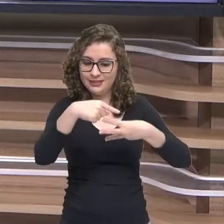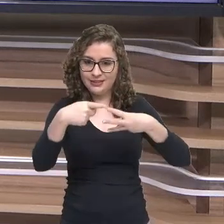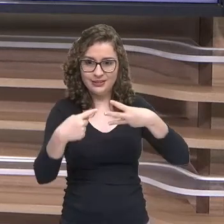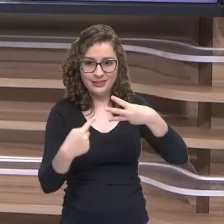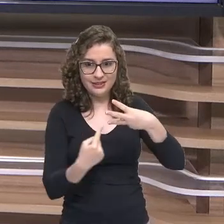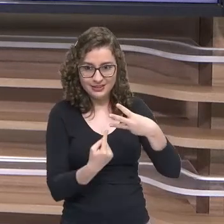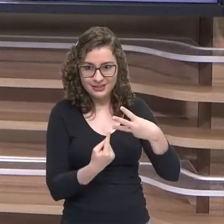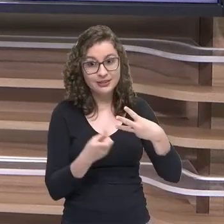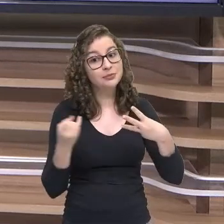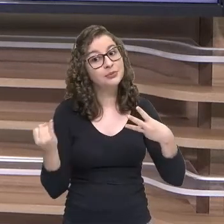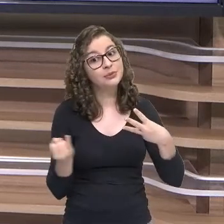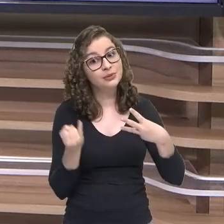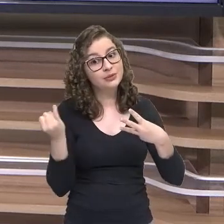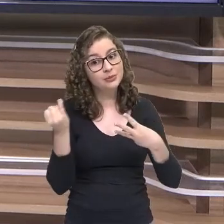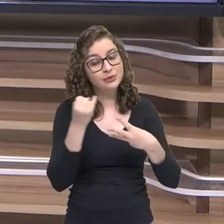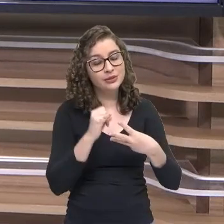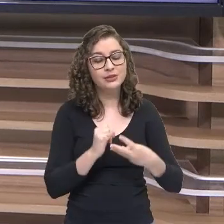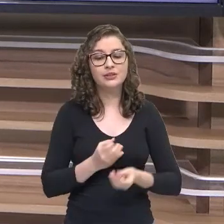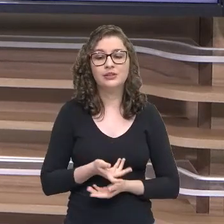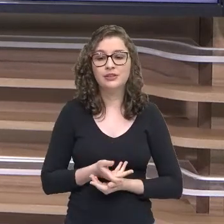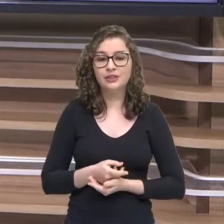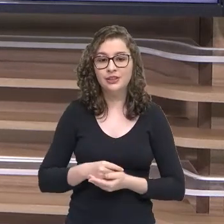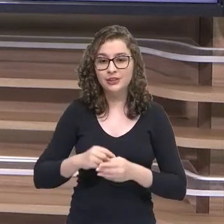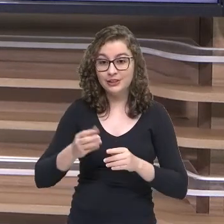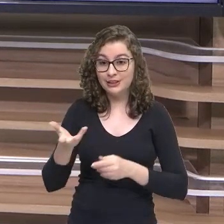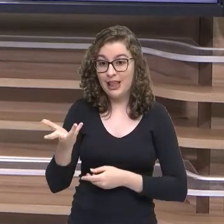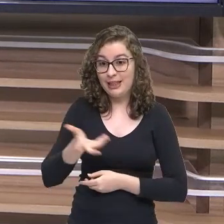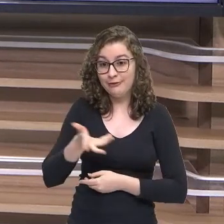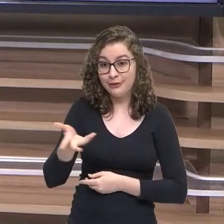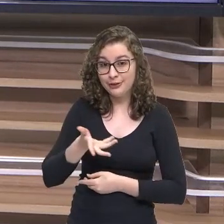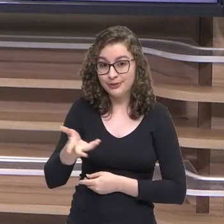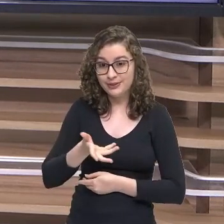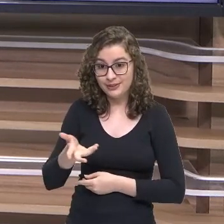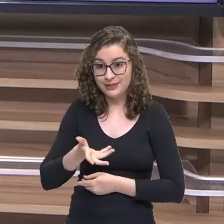três fatores que podem influenciar na